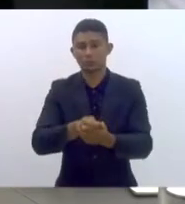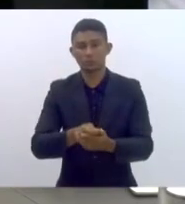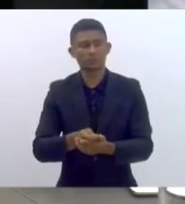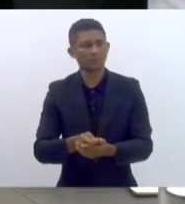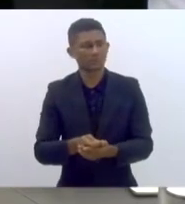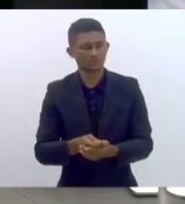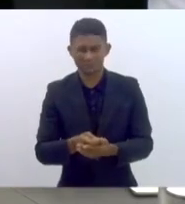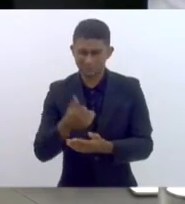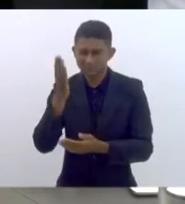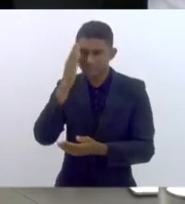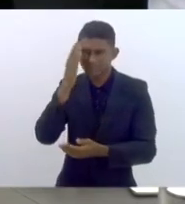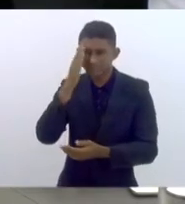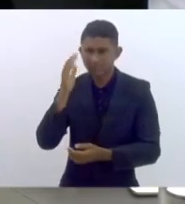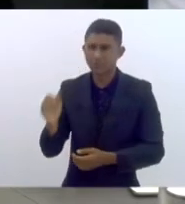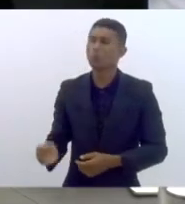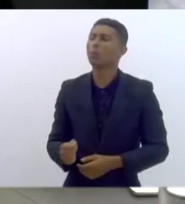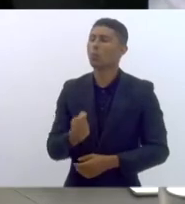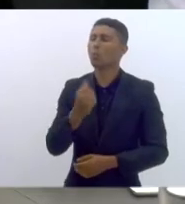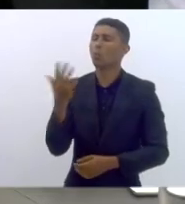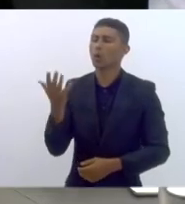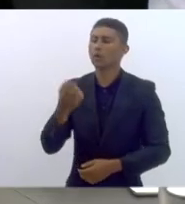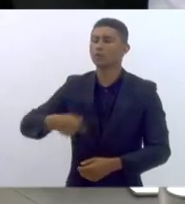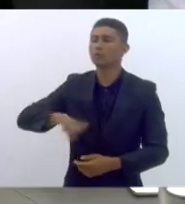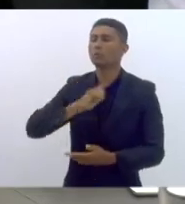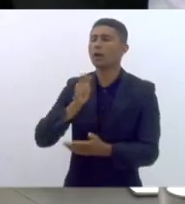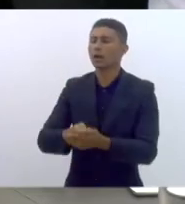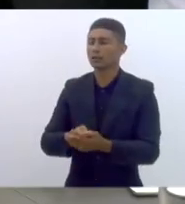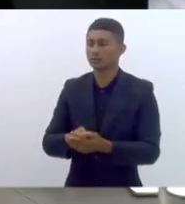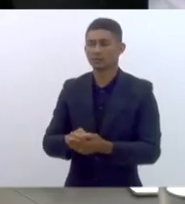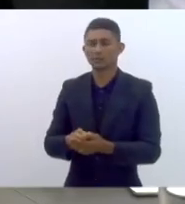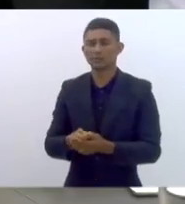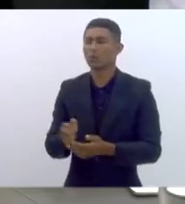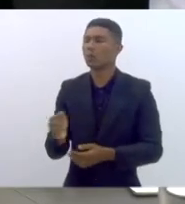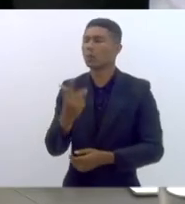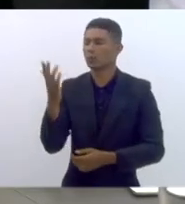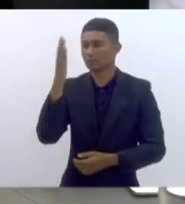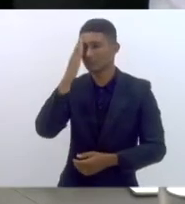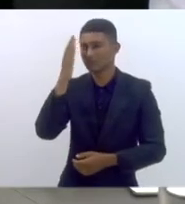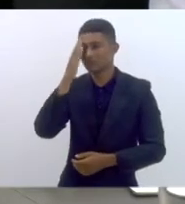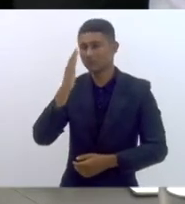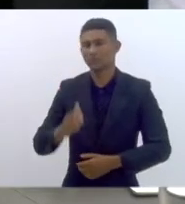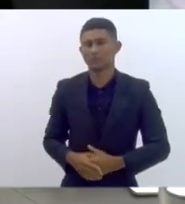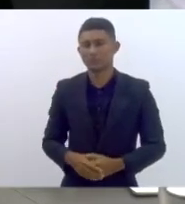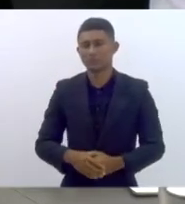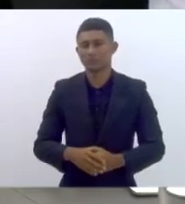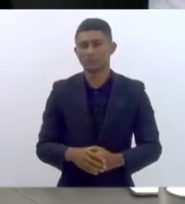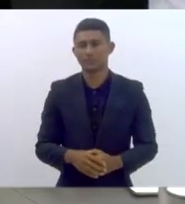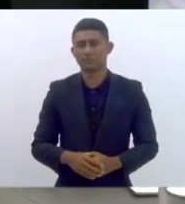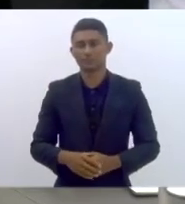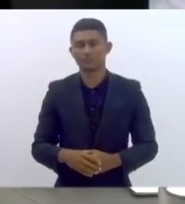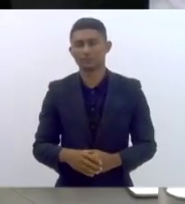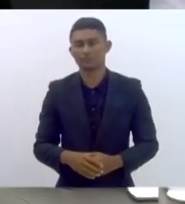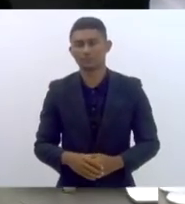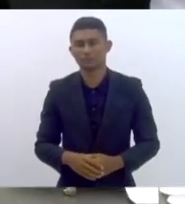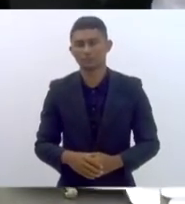é esse montante que a gente começa a pagar de principal? Eu não estou vendo os aditivos. 40 e poucos bilhões.